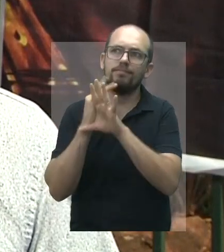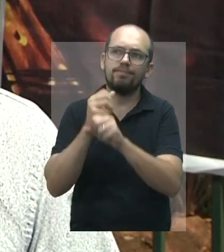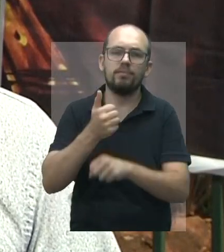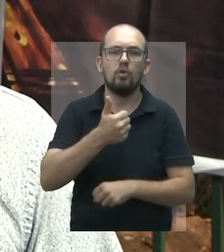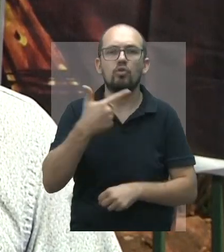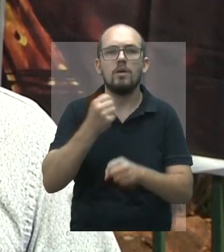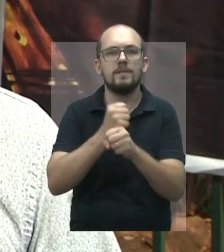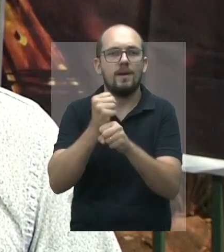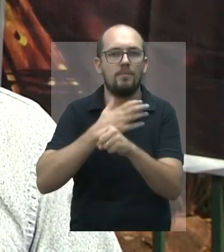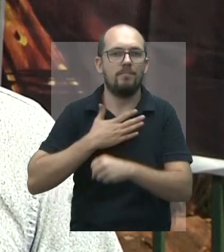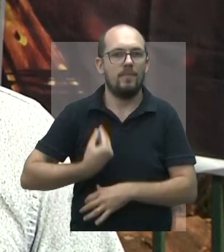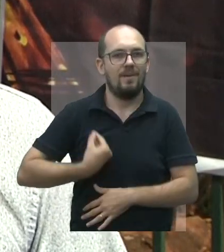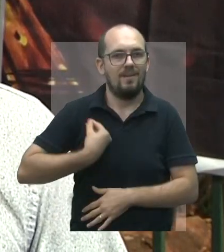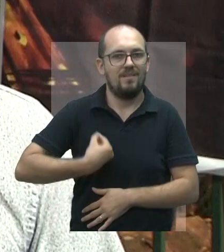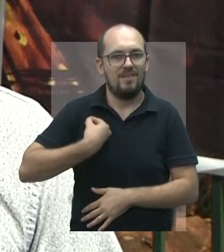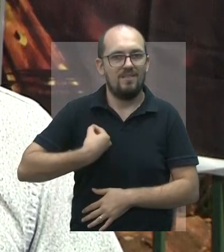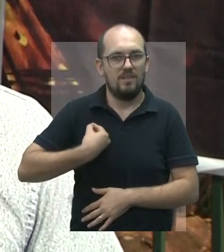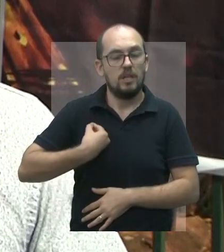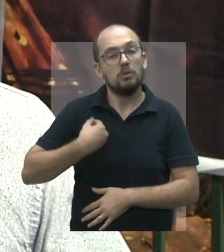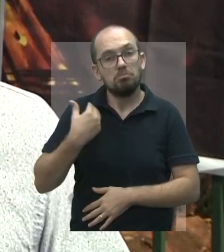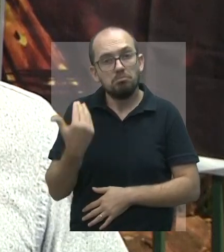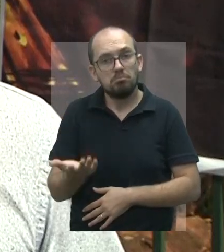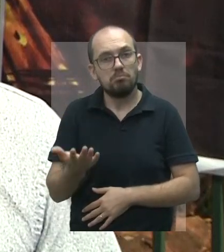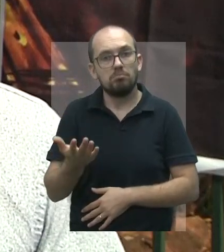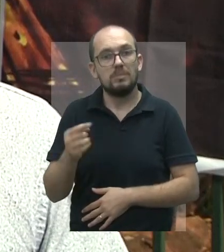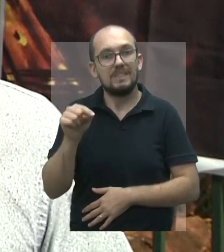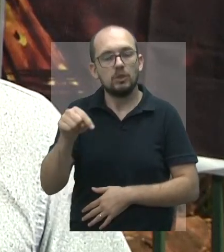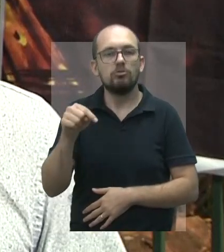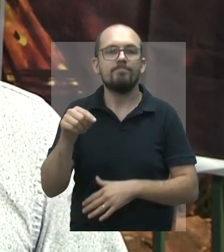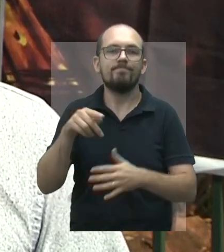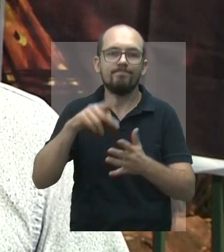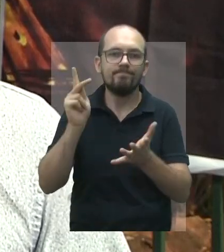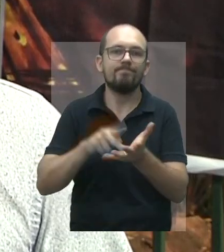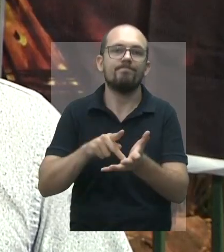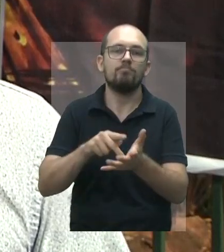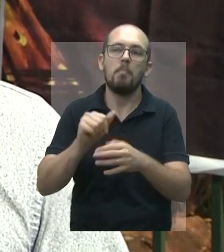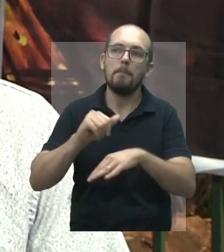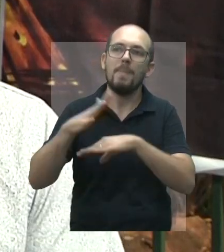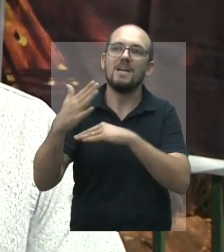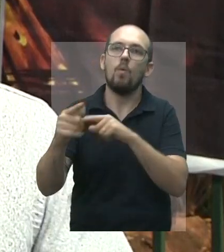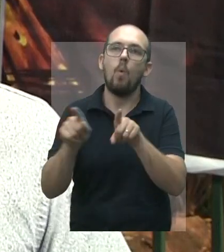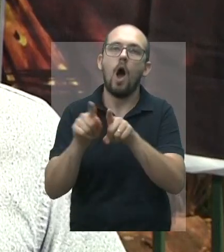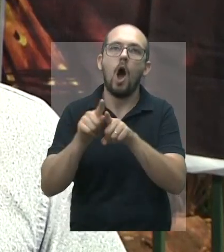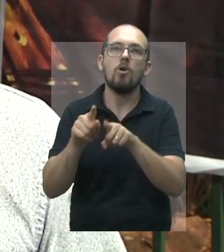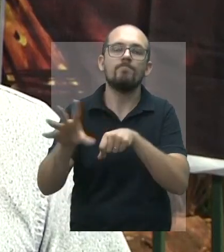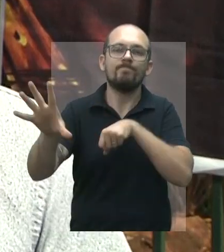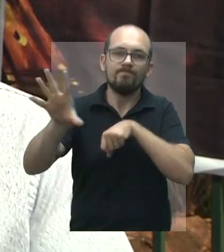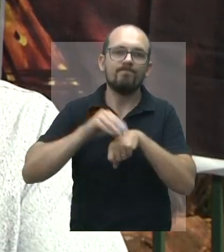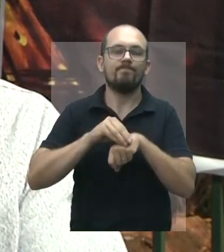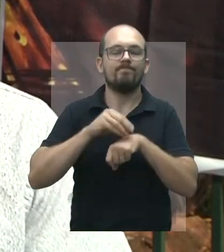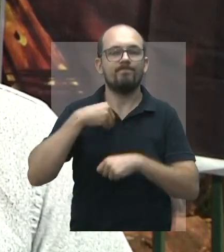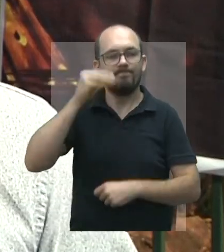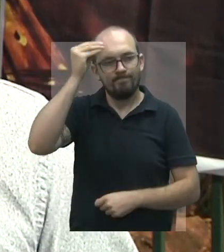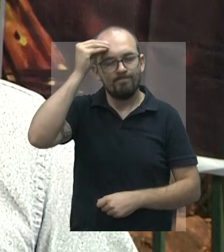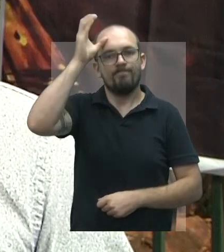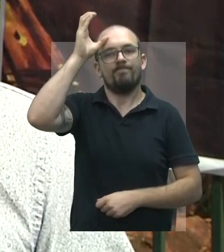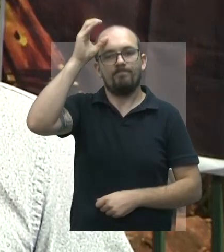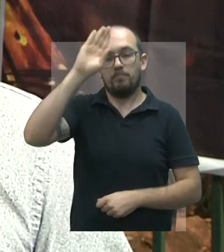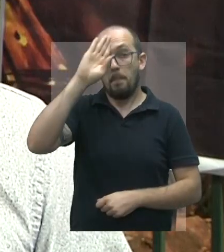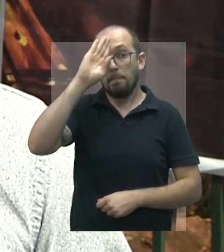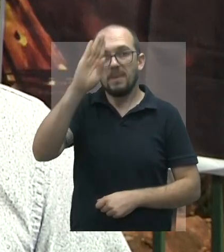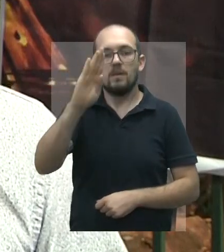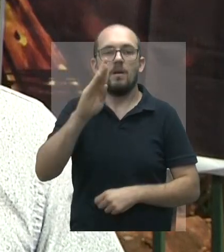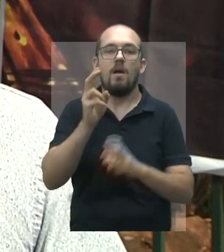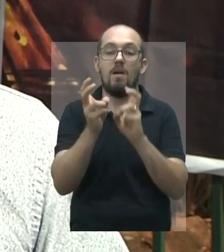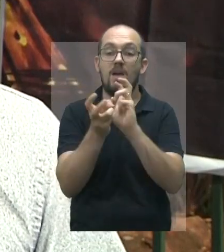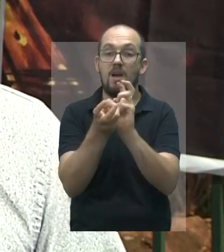minha vida. Então, isso fez ainda mais eu aumentar os meus conhecimentos, principalmente na capoeira a